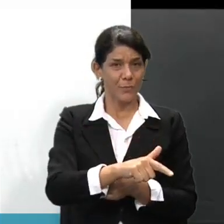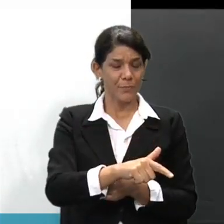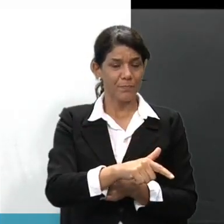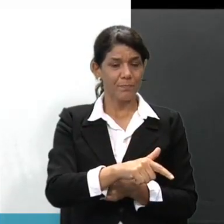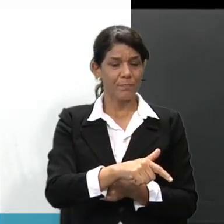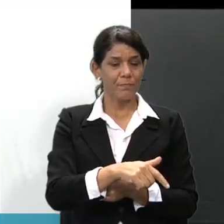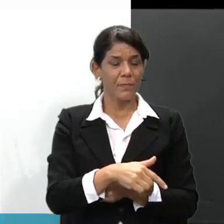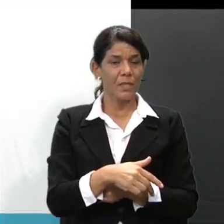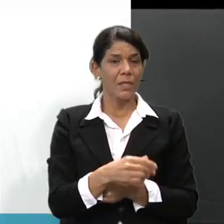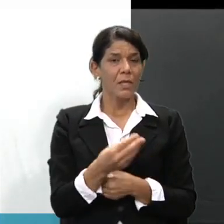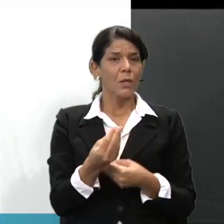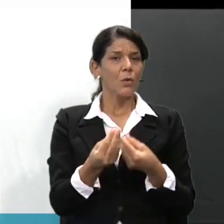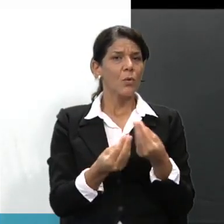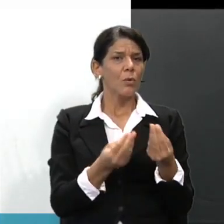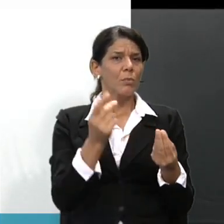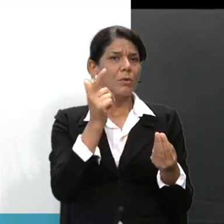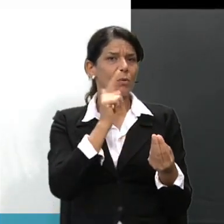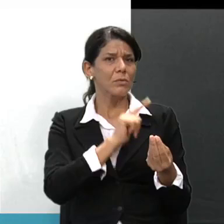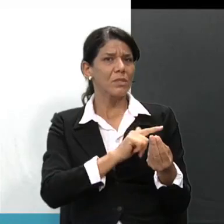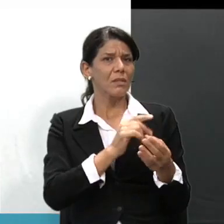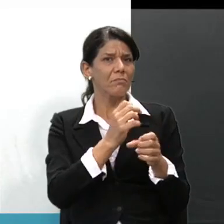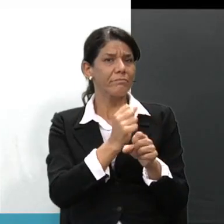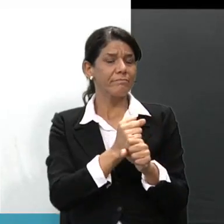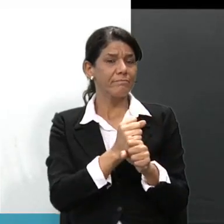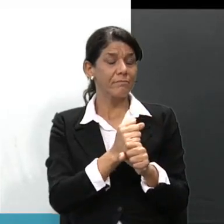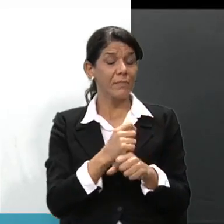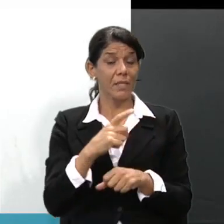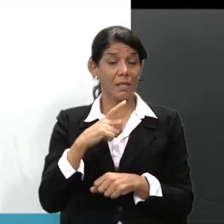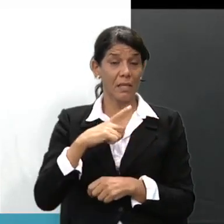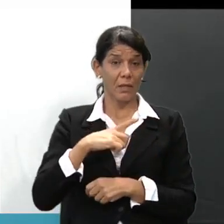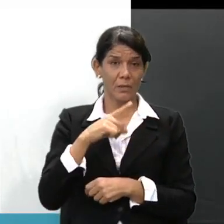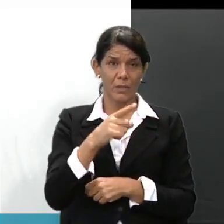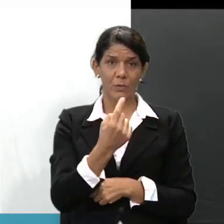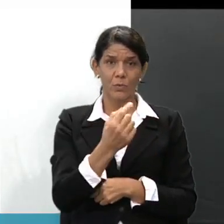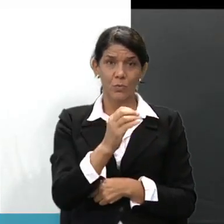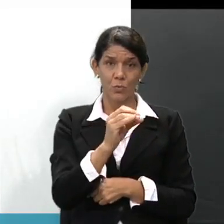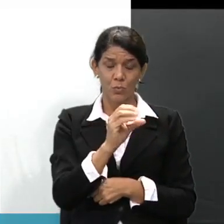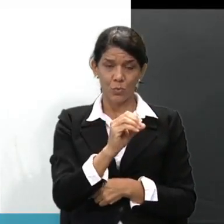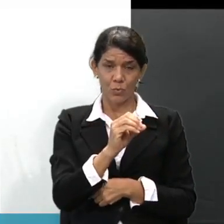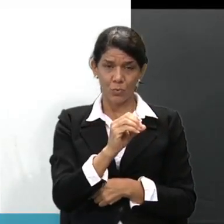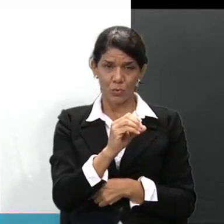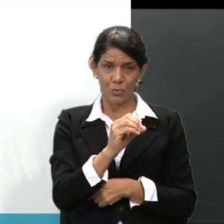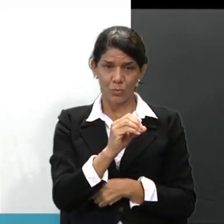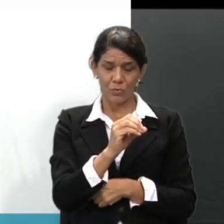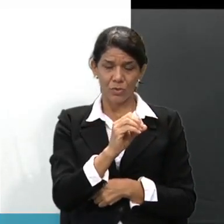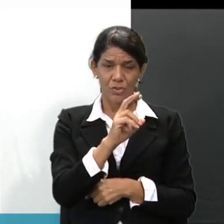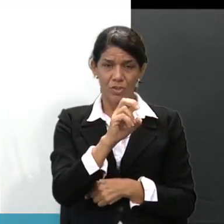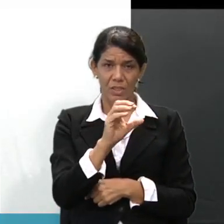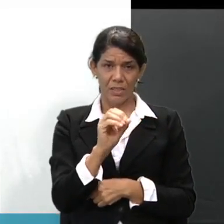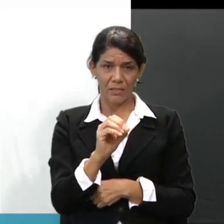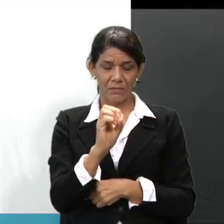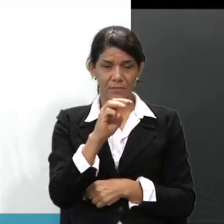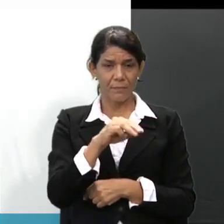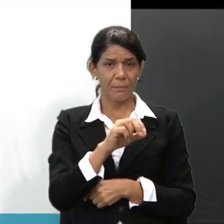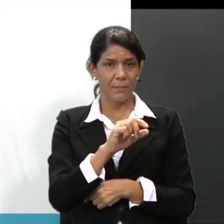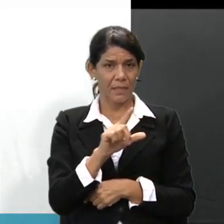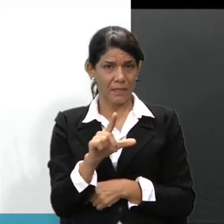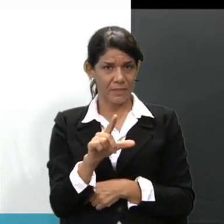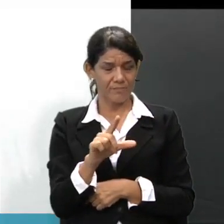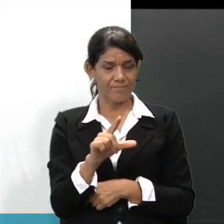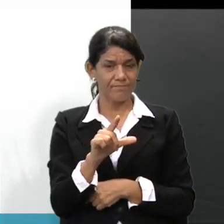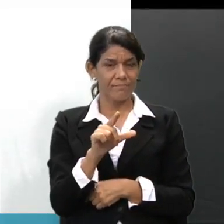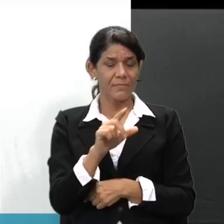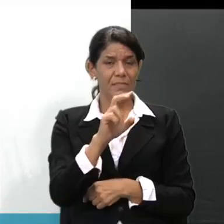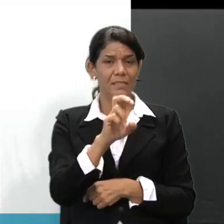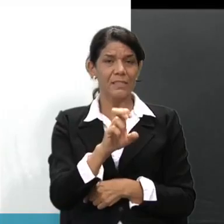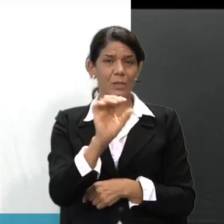tá? Como que eu cheguei a essa conta? Eu tenho um soro glicosado de 500 ml na